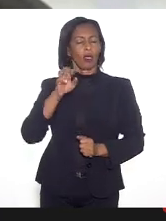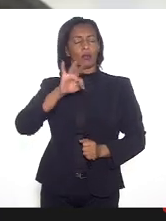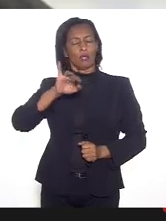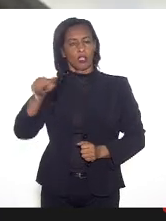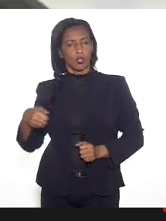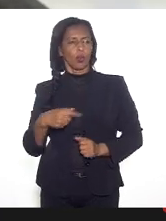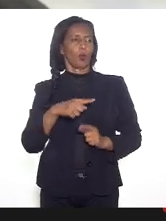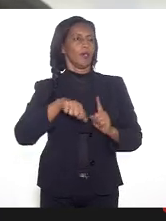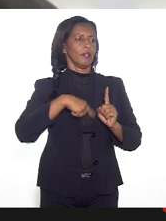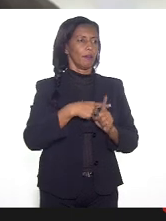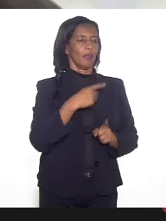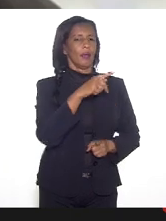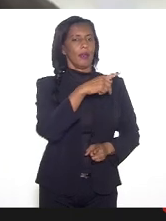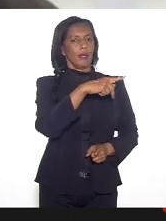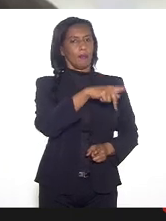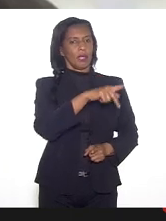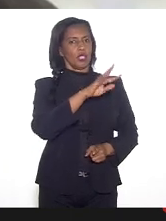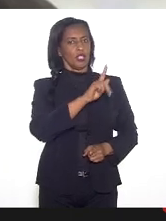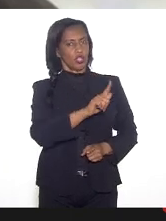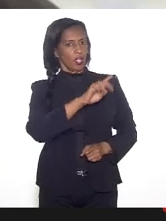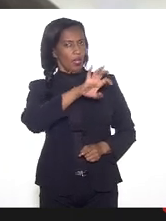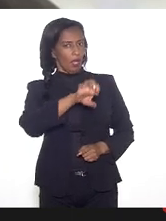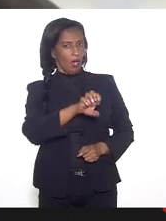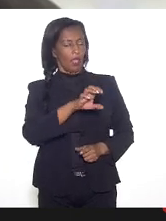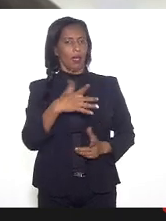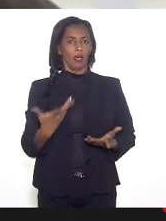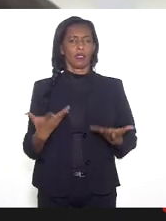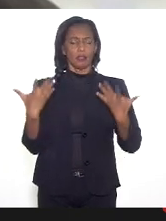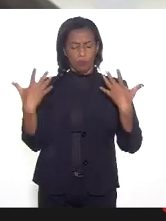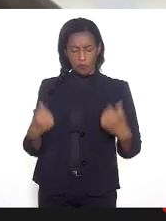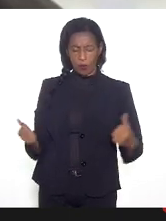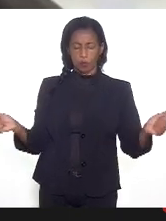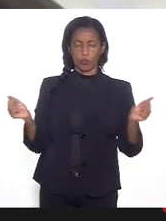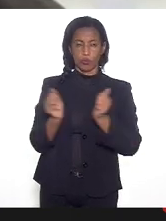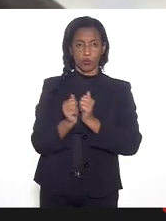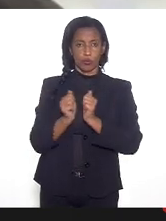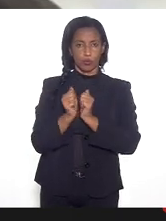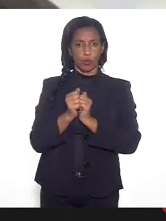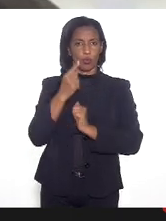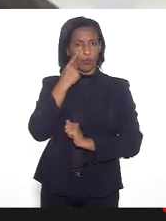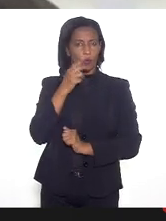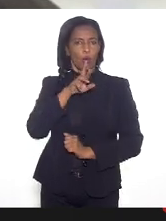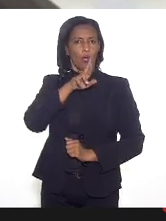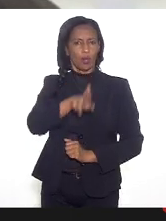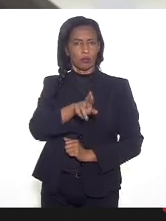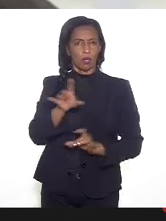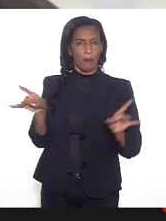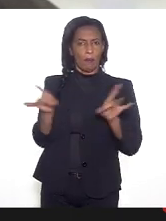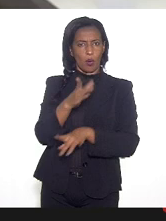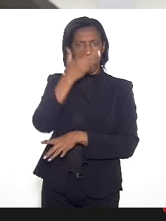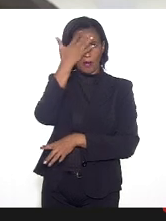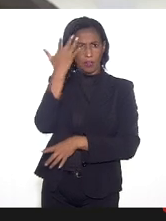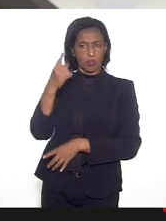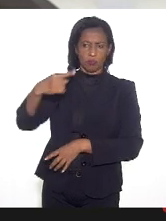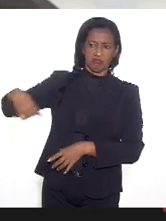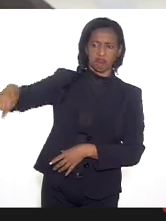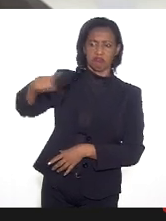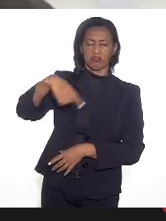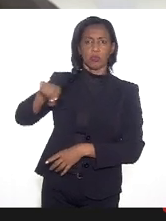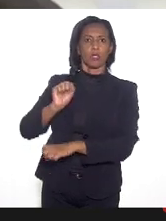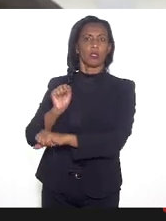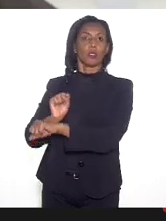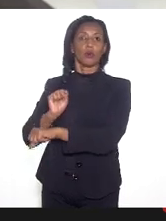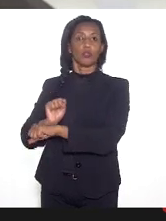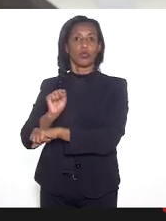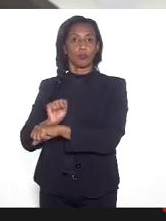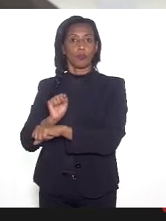na PGE, e tenho certeza que traremos ali um resultado efetivo para essas pessoas que estão aguardando, assim